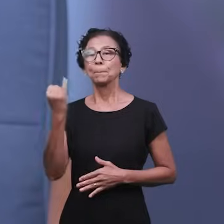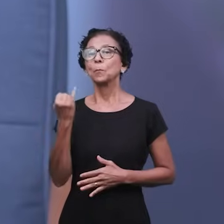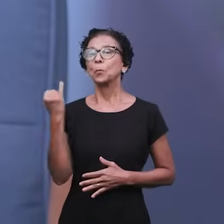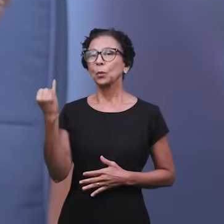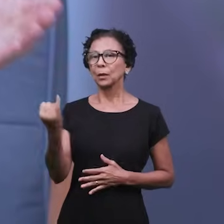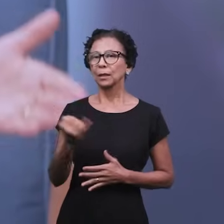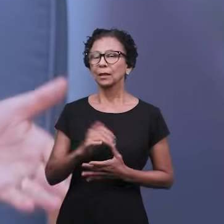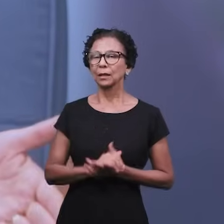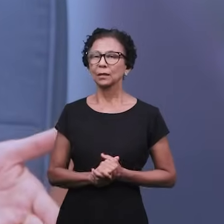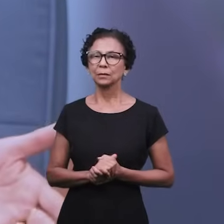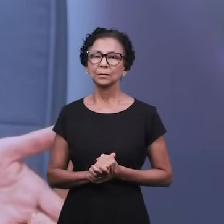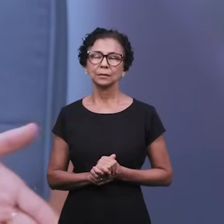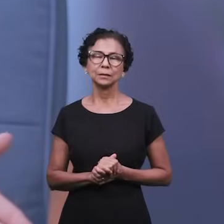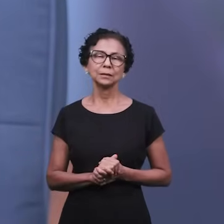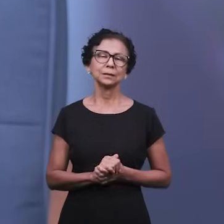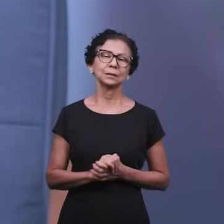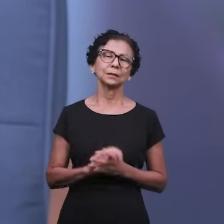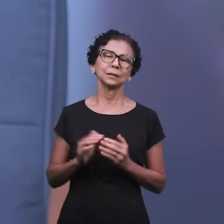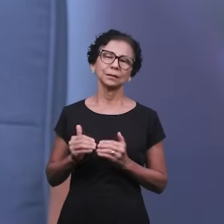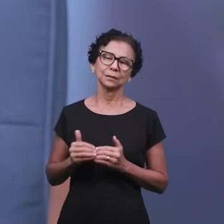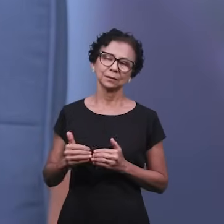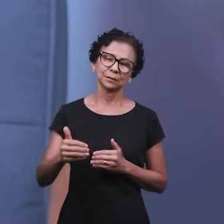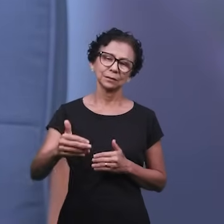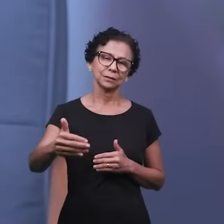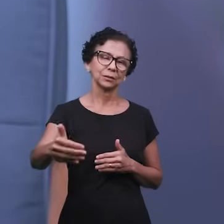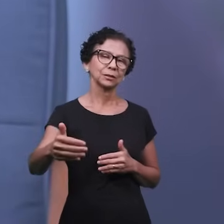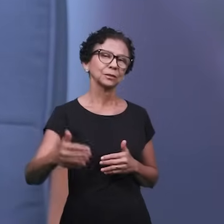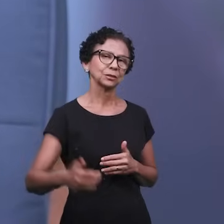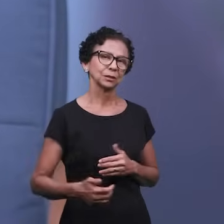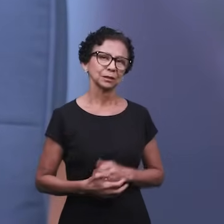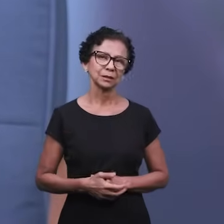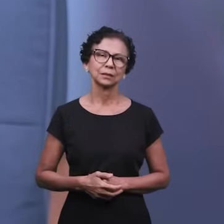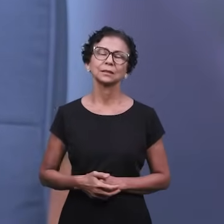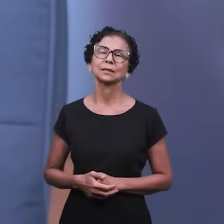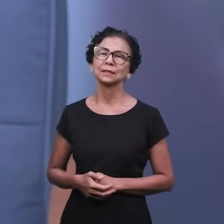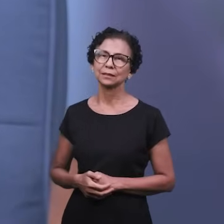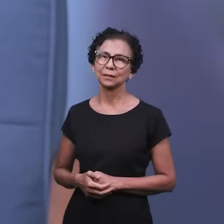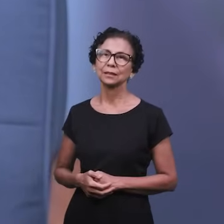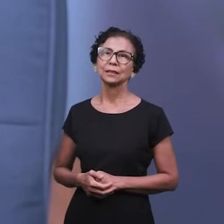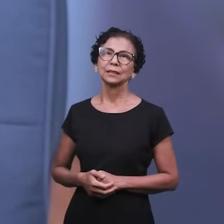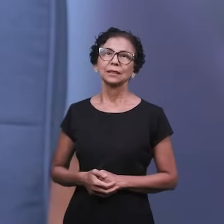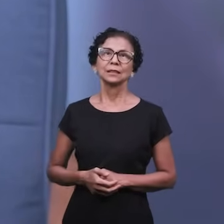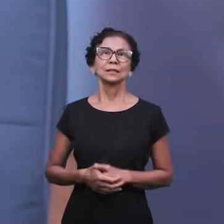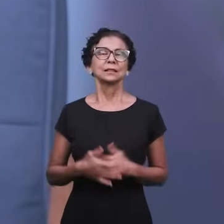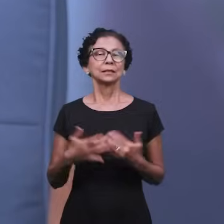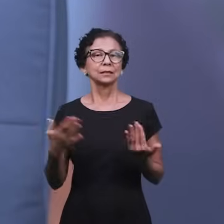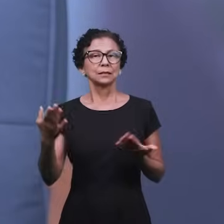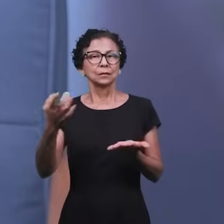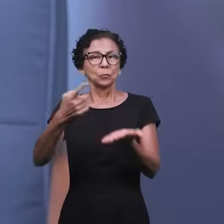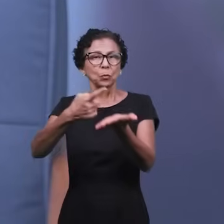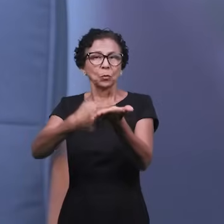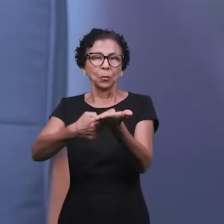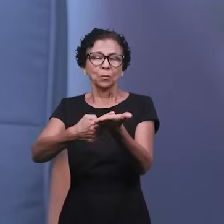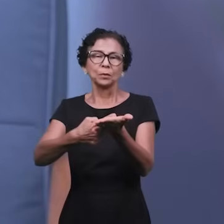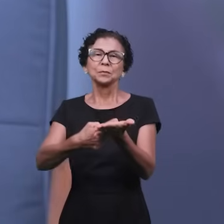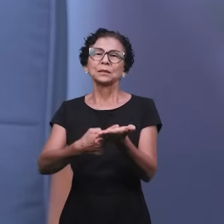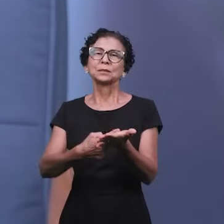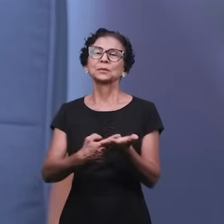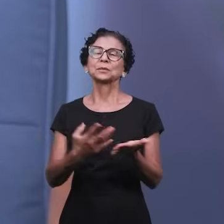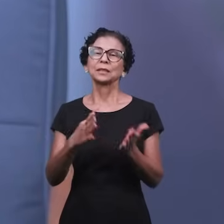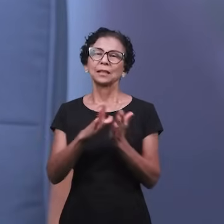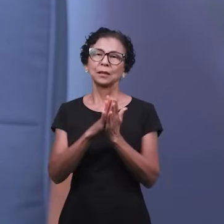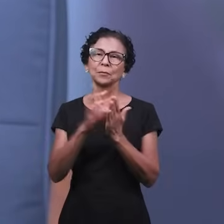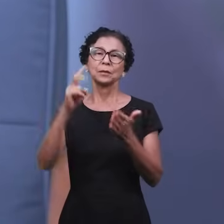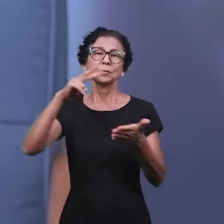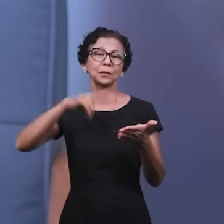criar essa rotina do horário, né, Kézia? Naquele horário nós temos, né, esse compromisso da leitura da Bíblia,